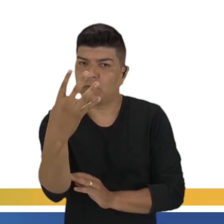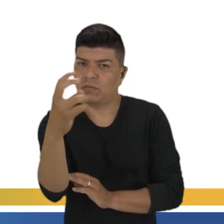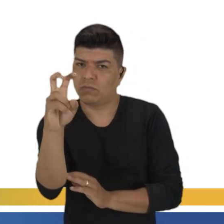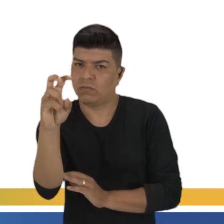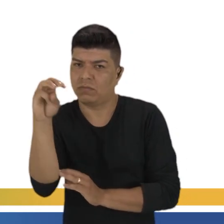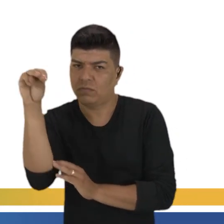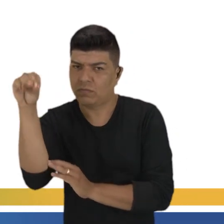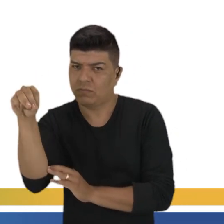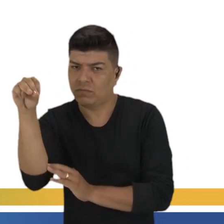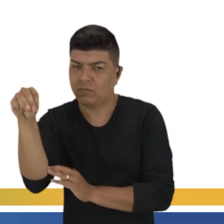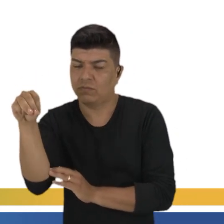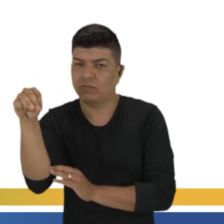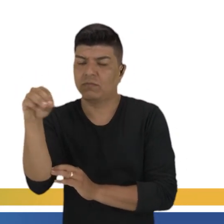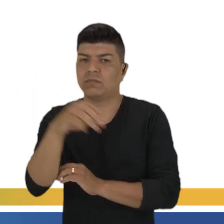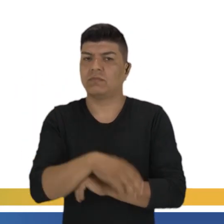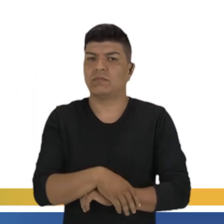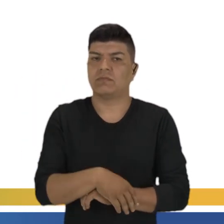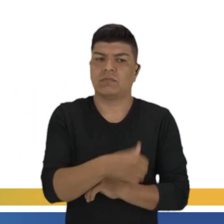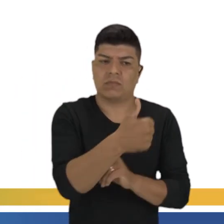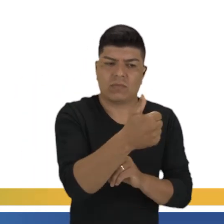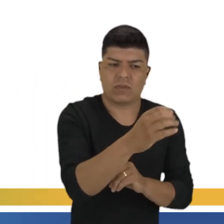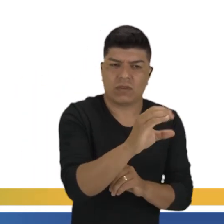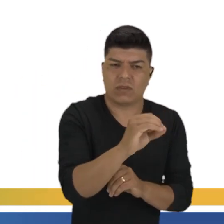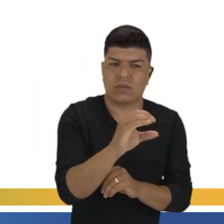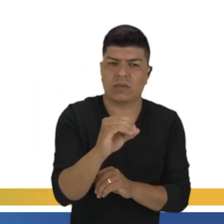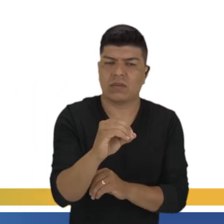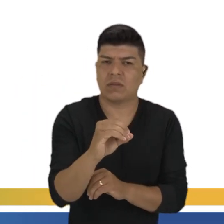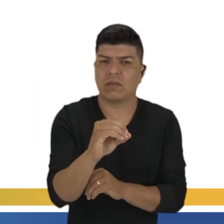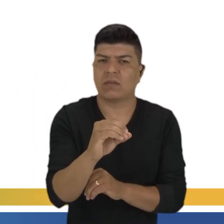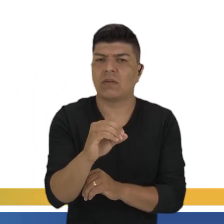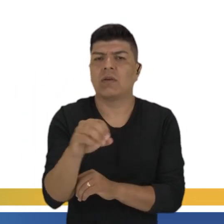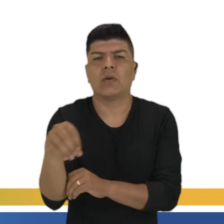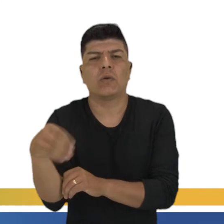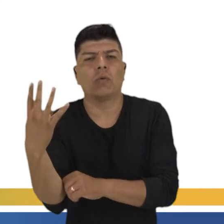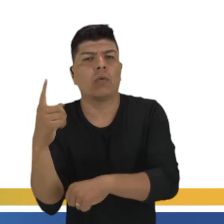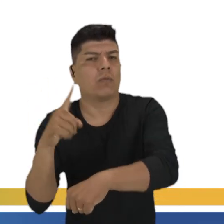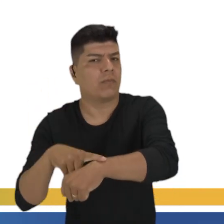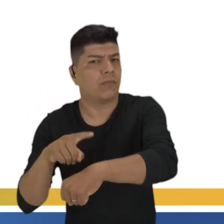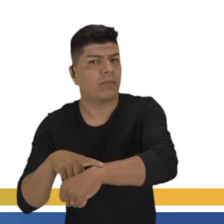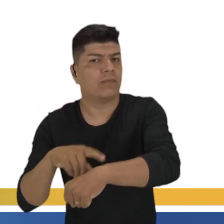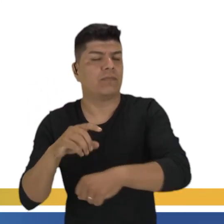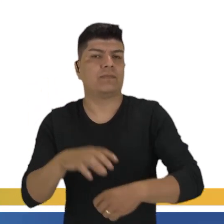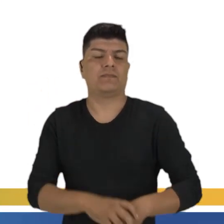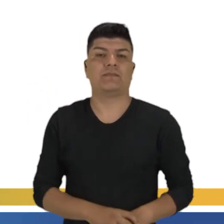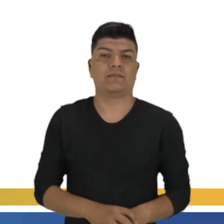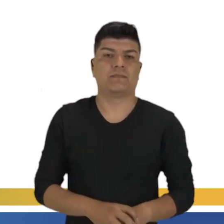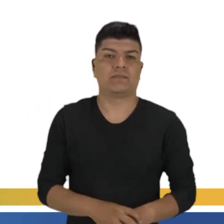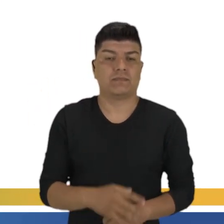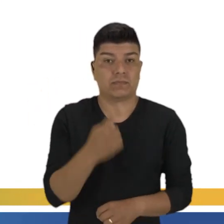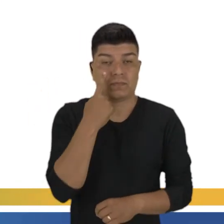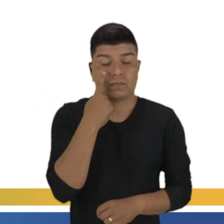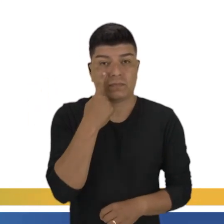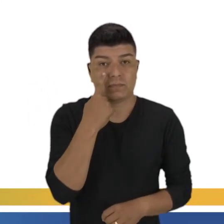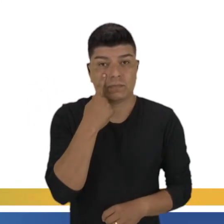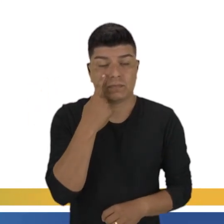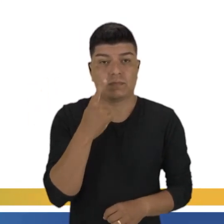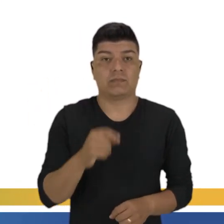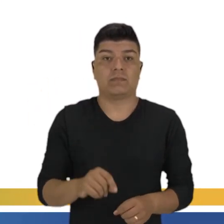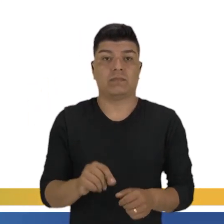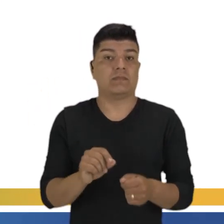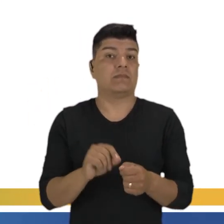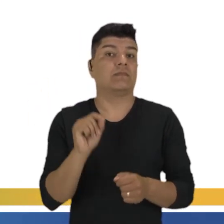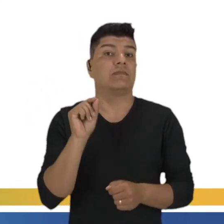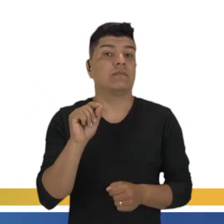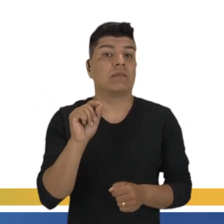45 minutos, 100 km por hora faz em quanto tempo? E aí você vai verificar que ele faz